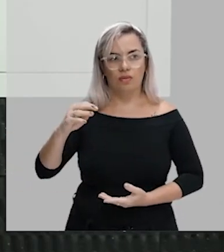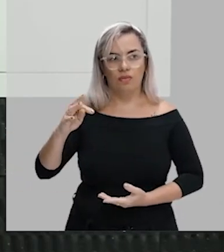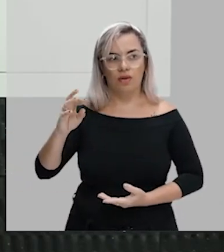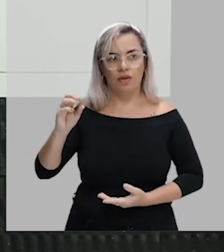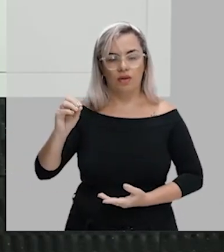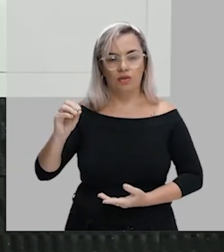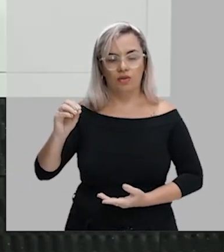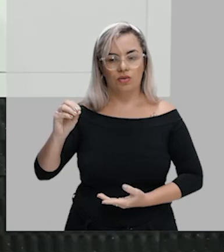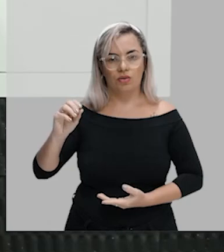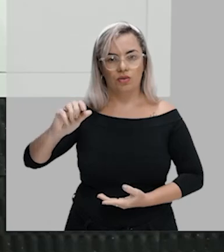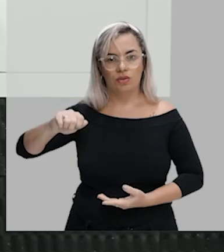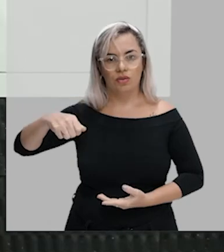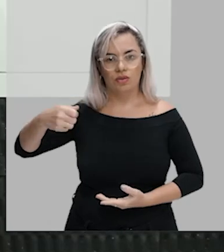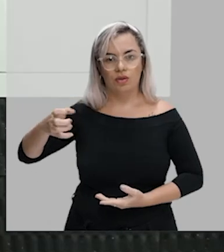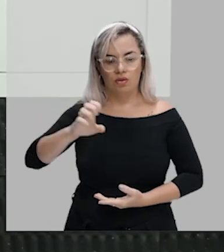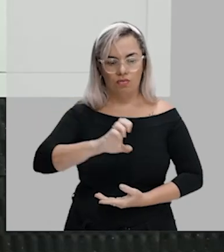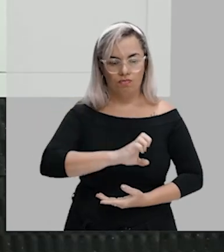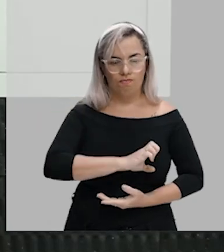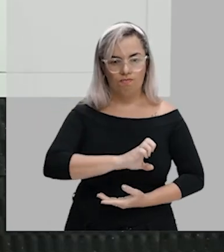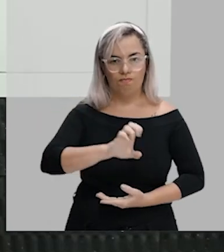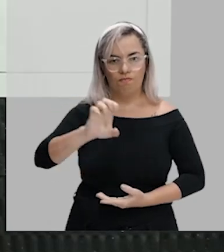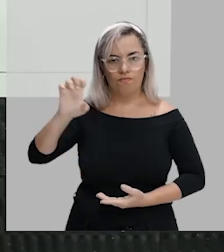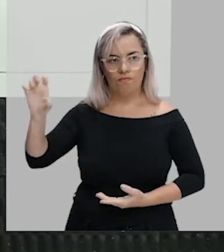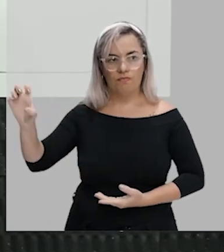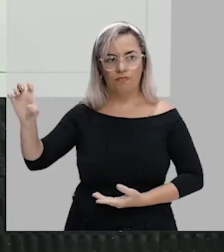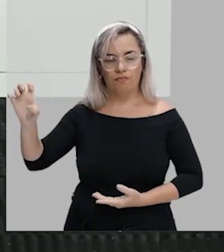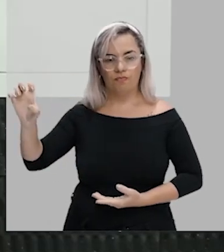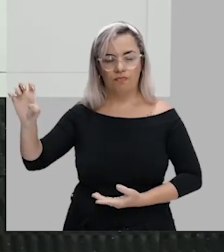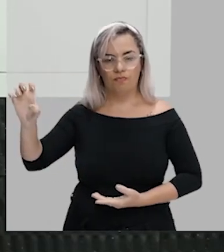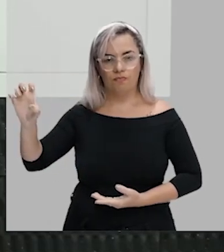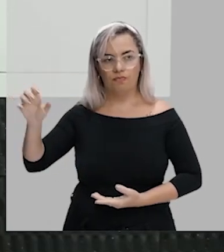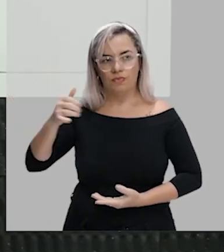espectro eletromagnético.